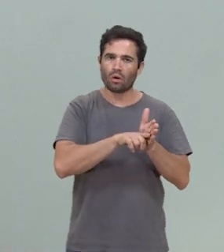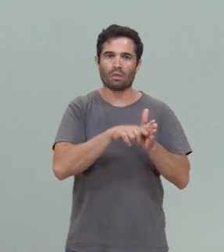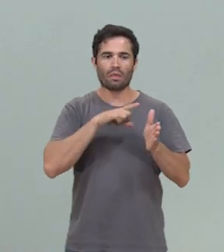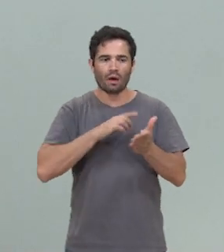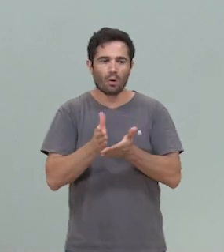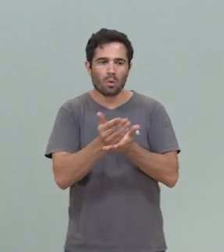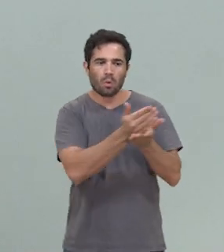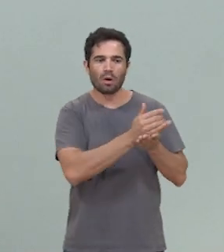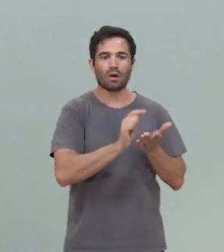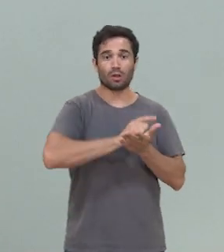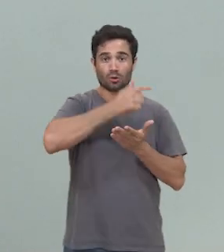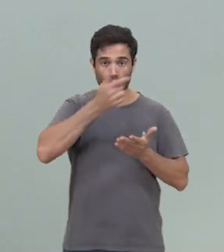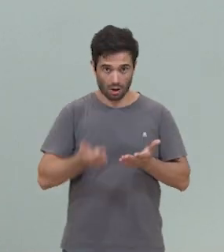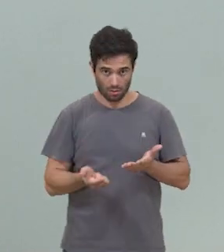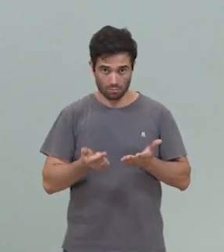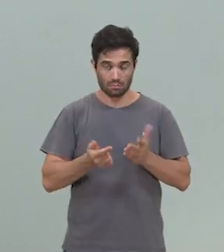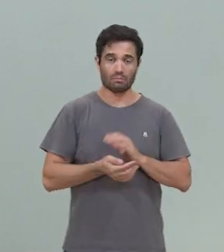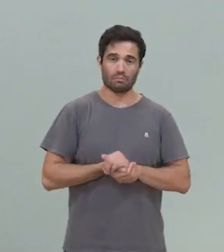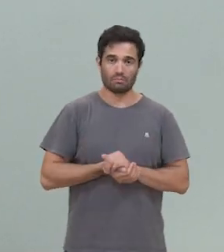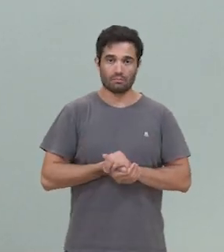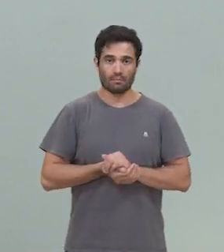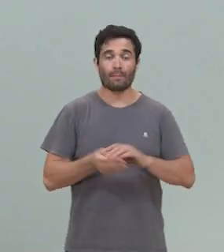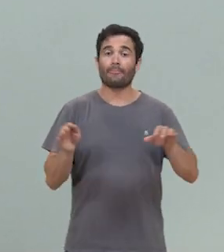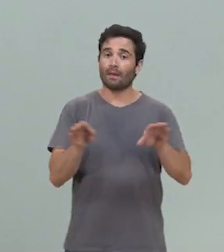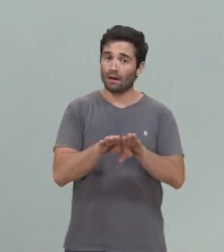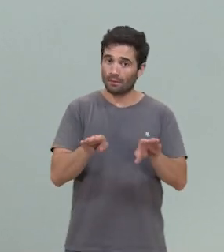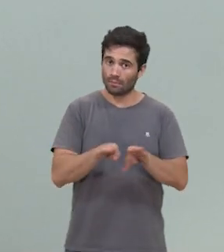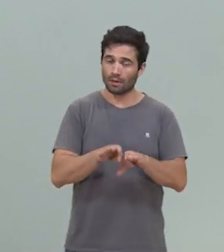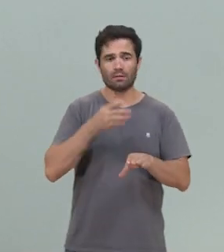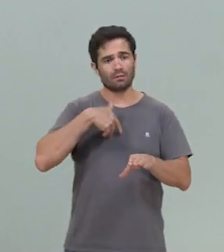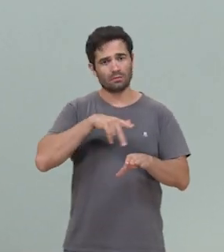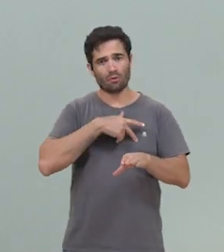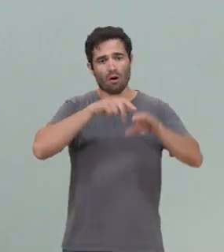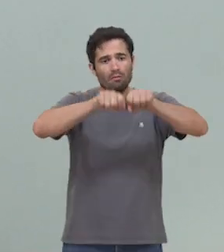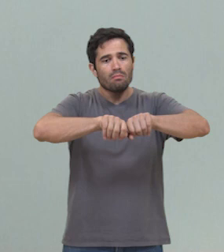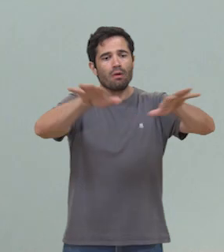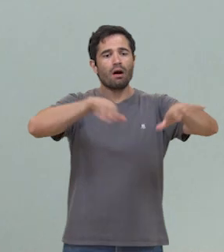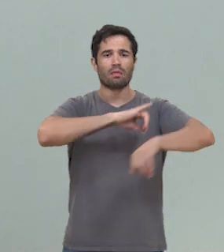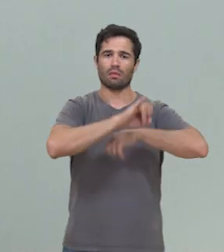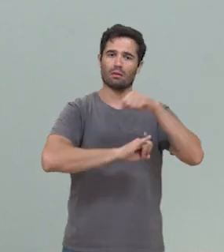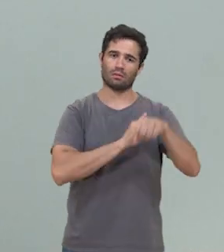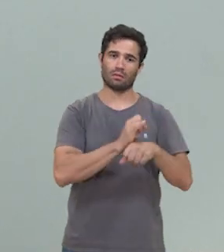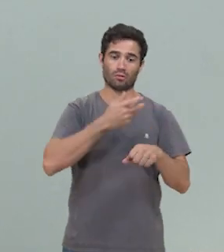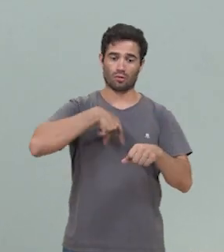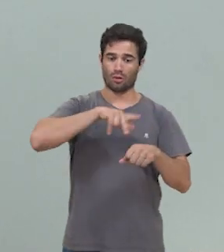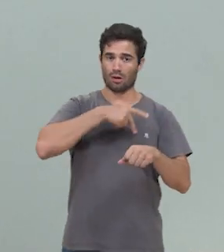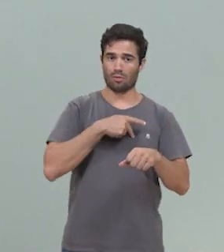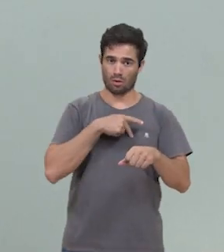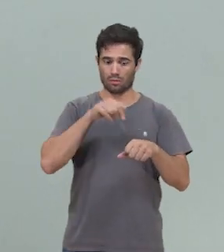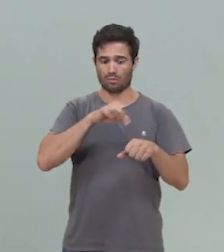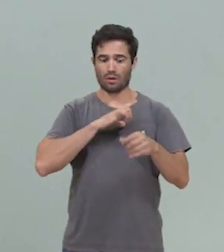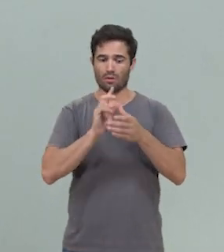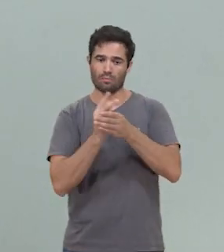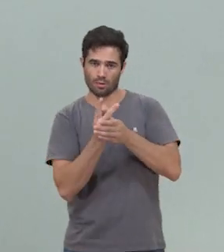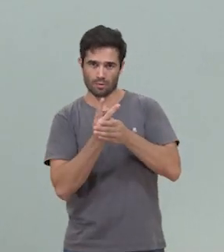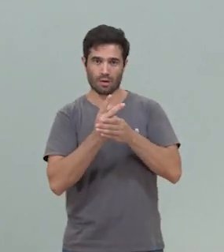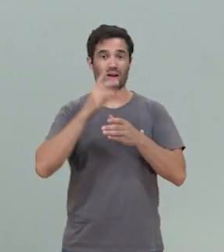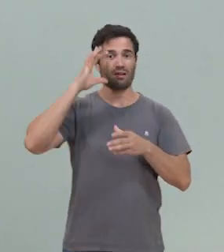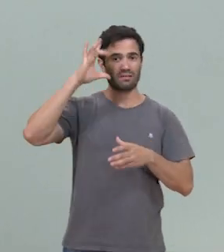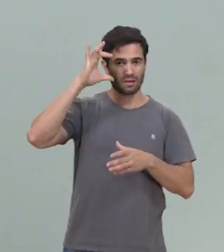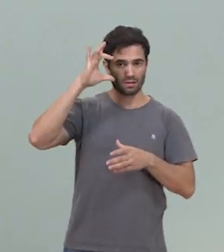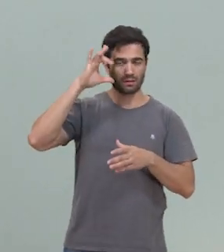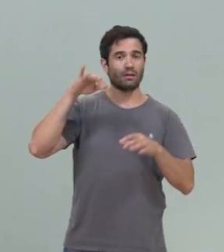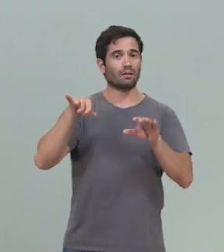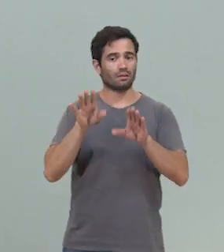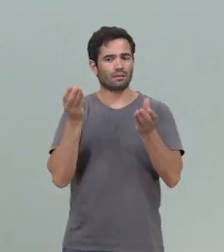verificação apuração jornalística né E ao mesmo tempo a gente colocar na internet na nossa plataforma de trabalho é o